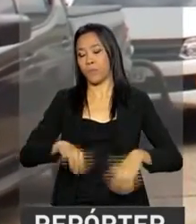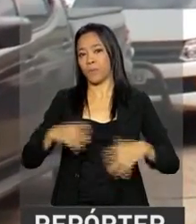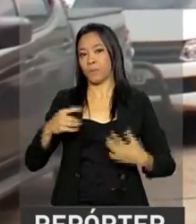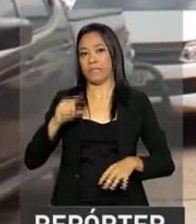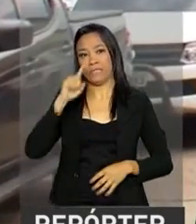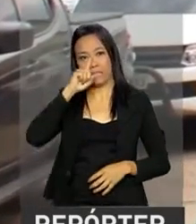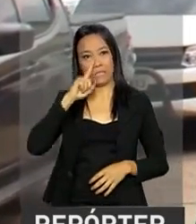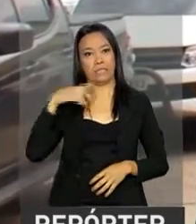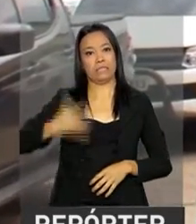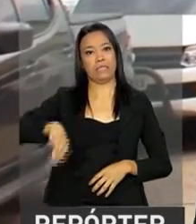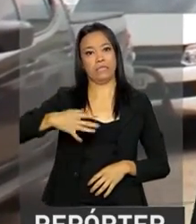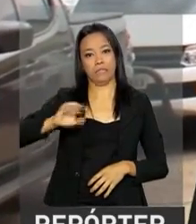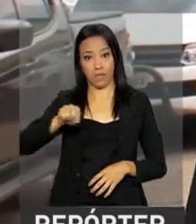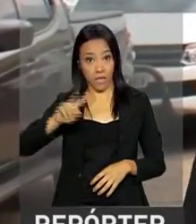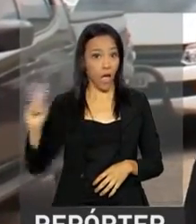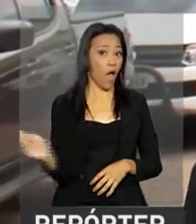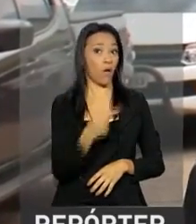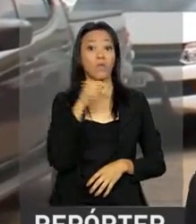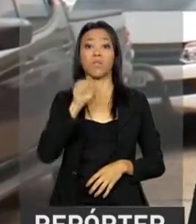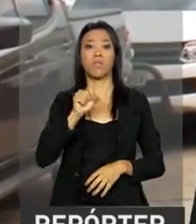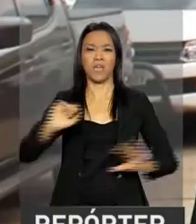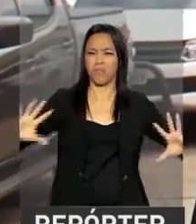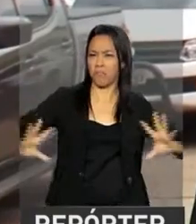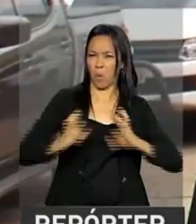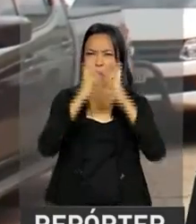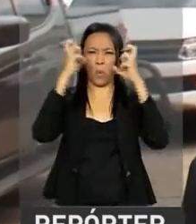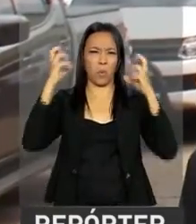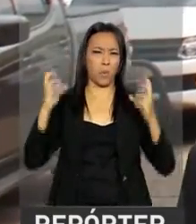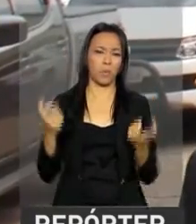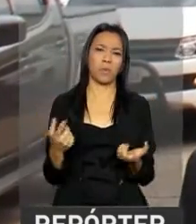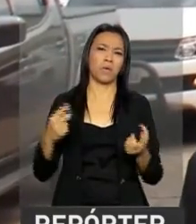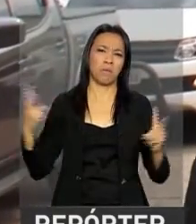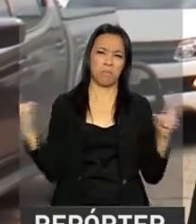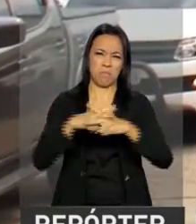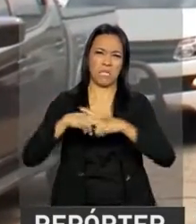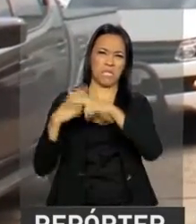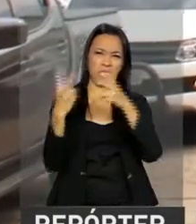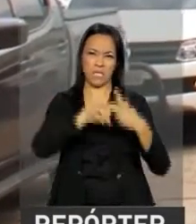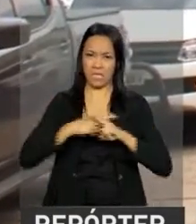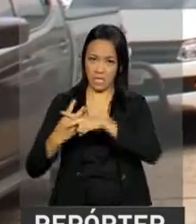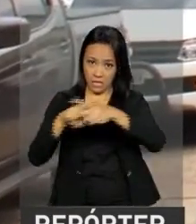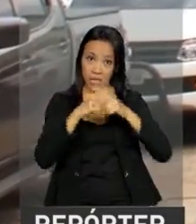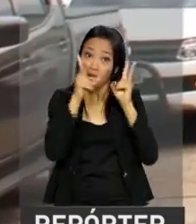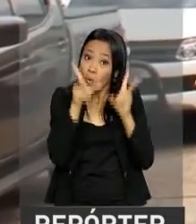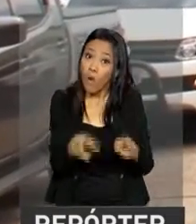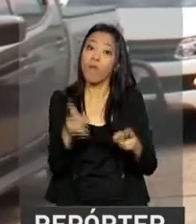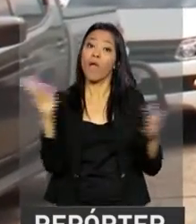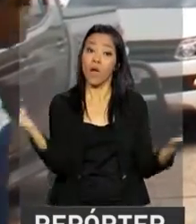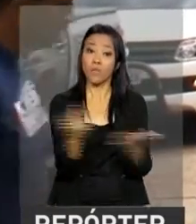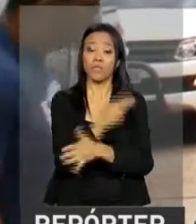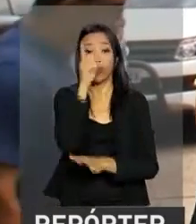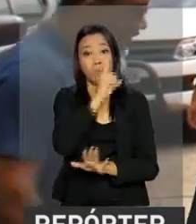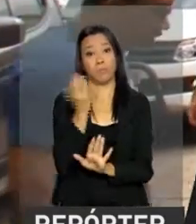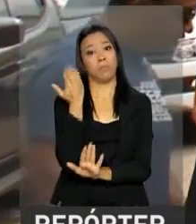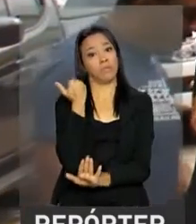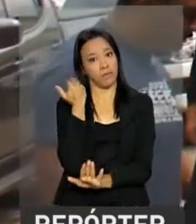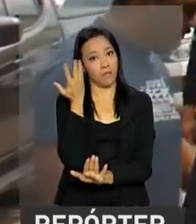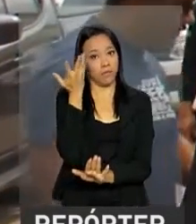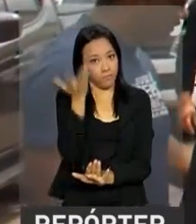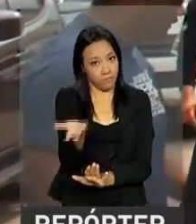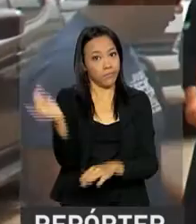com outros fatores, mas acaba gerando rebeliões, acaba gerando inclusive a barbárie que ocorreu domingo passado.